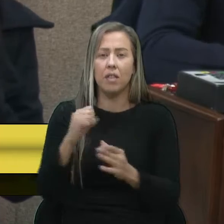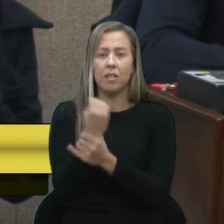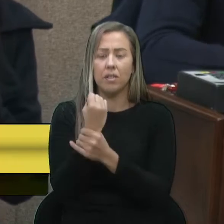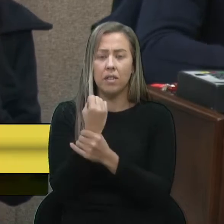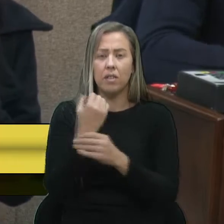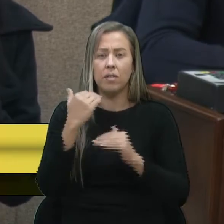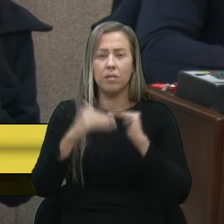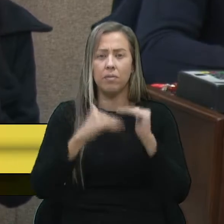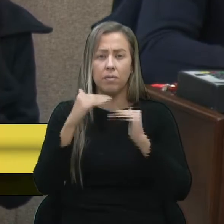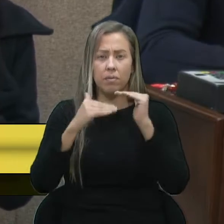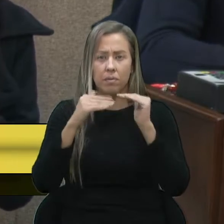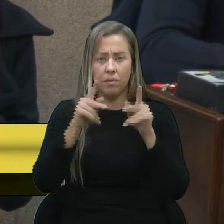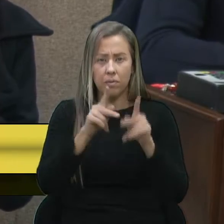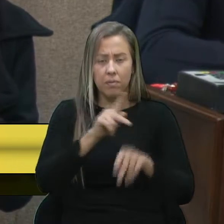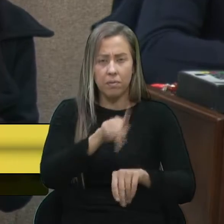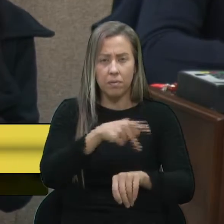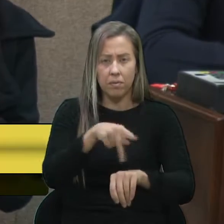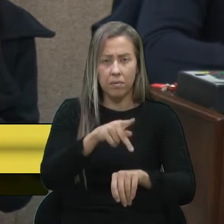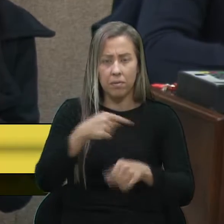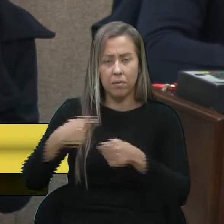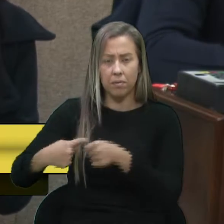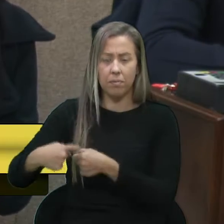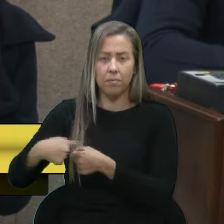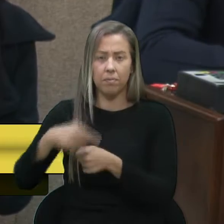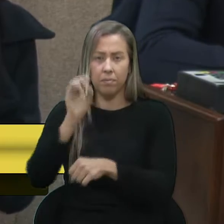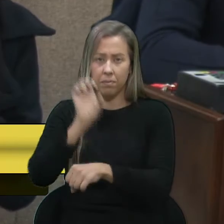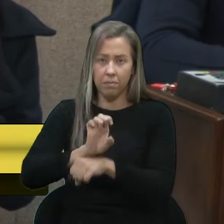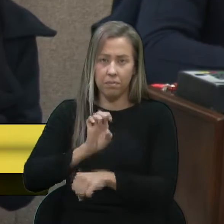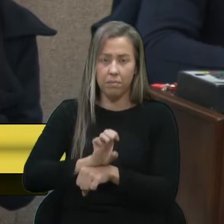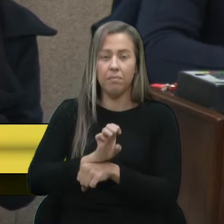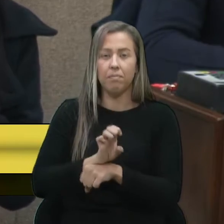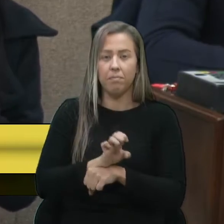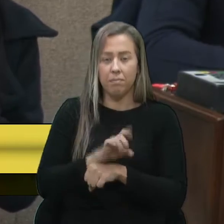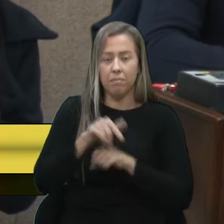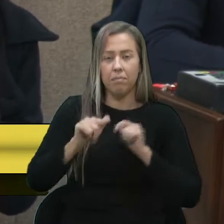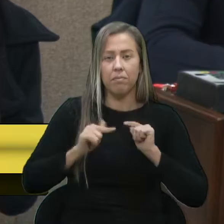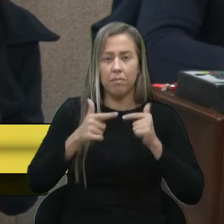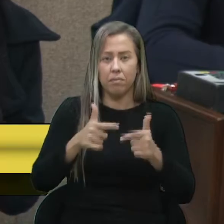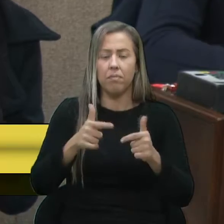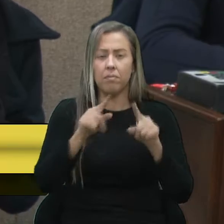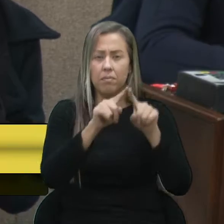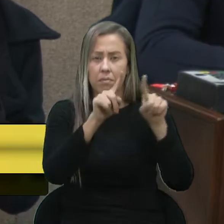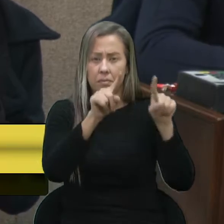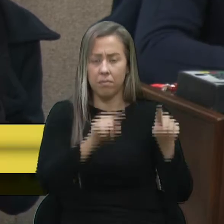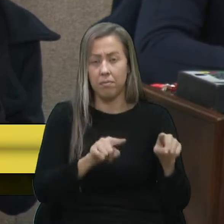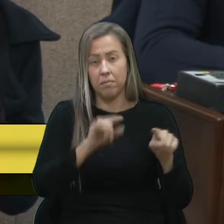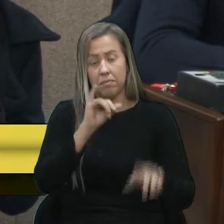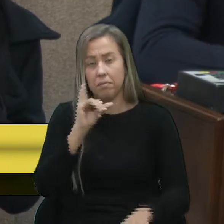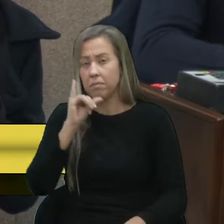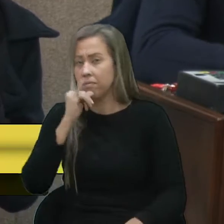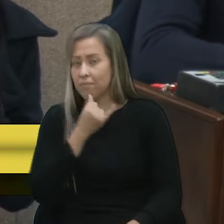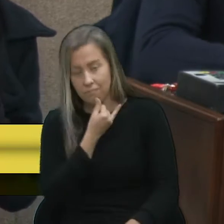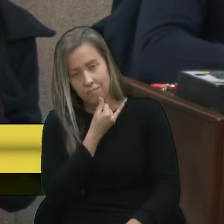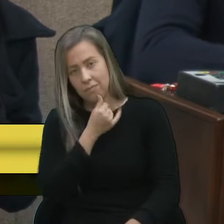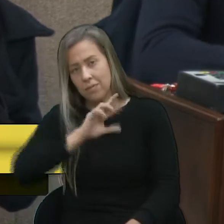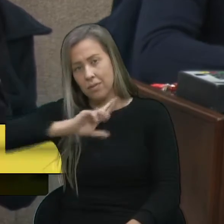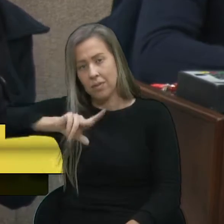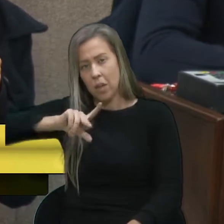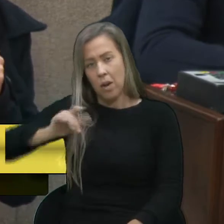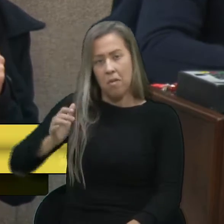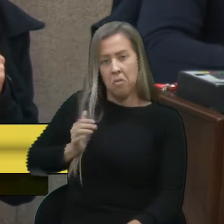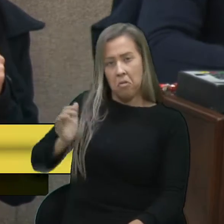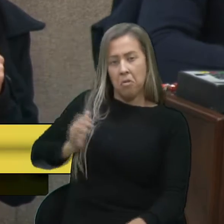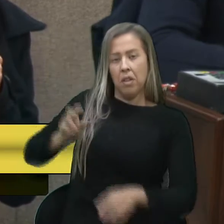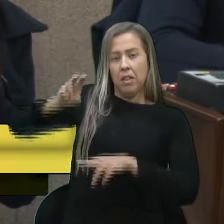desenvolvimento de um país, de uma cidade, de um estado. É o trabalhador. infelizmente, não é o bilionário que